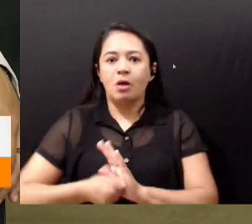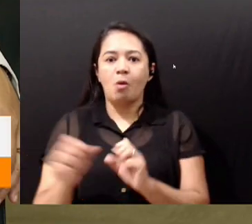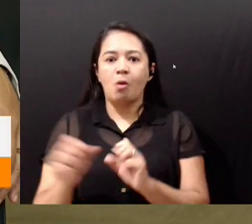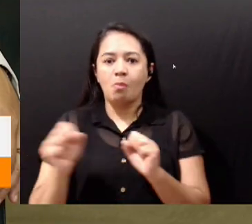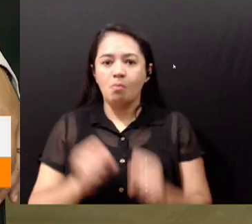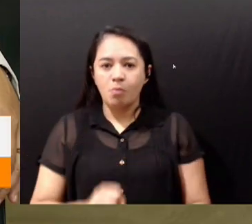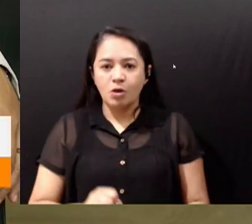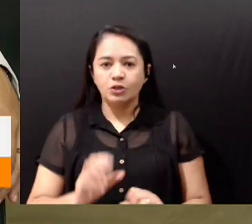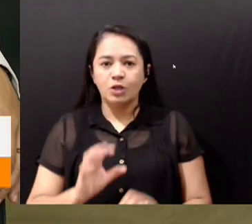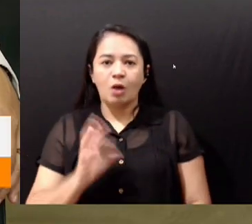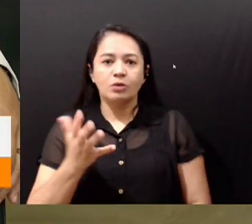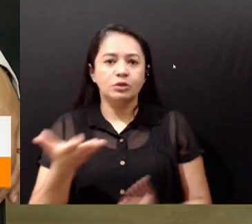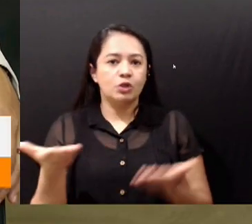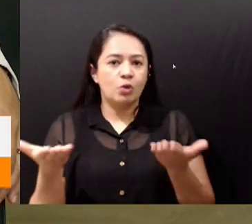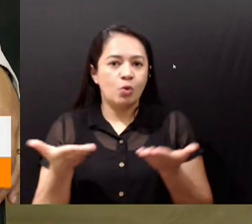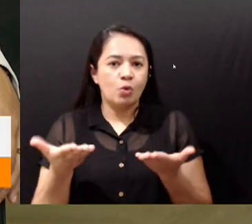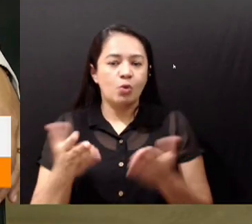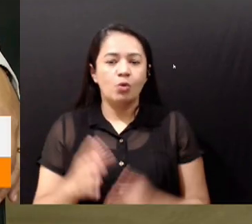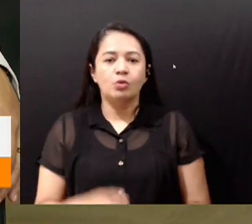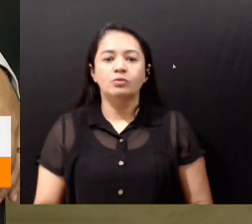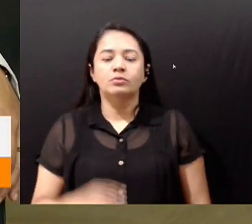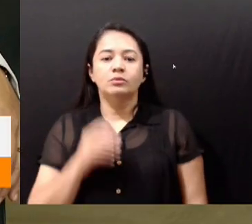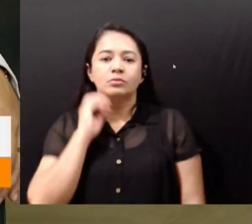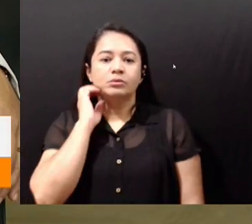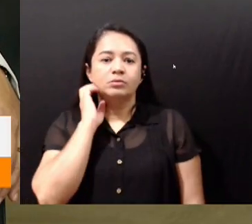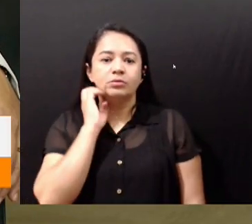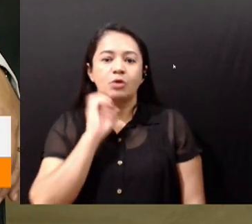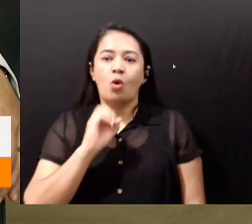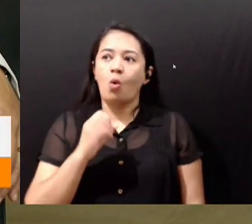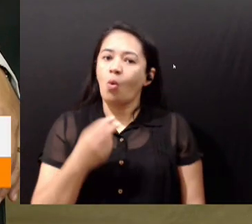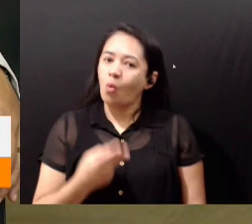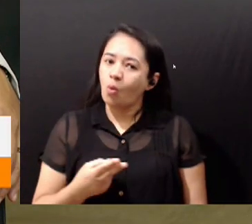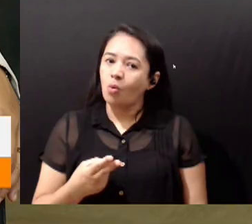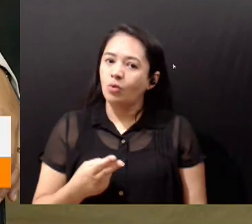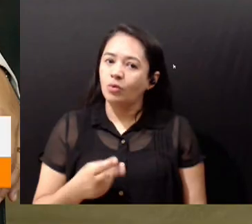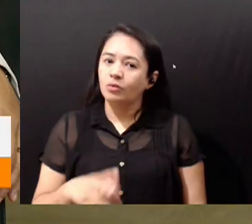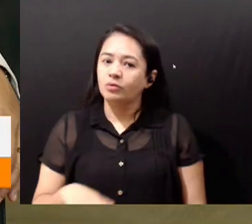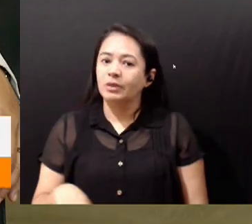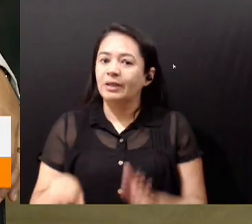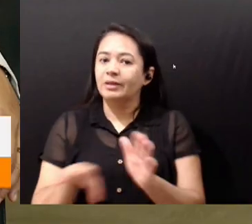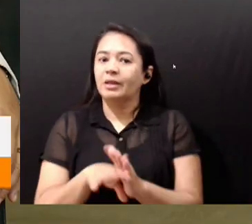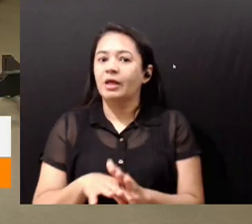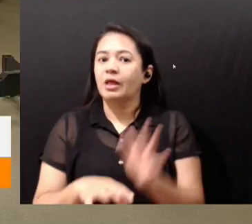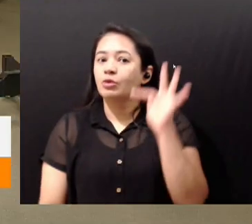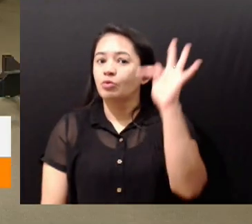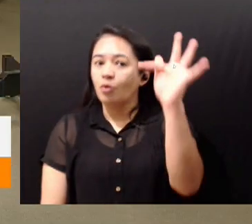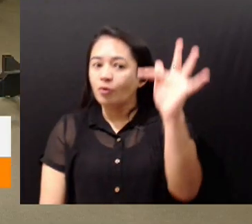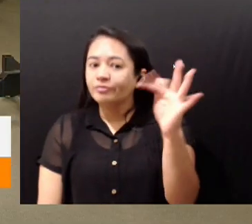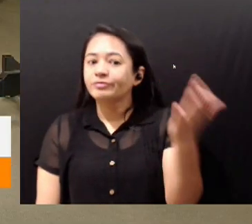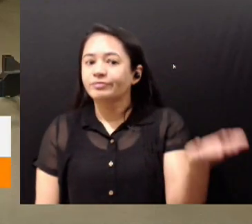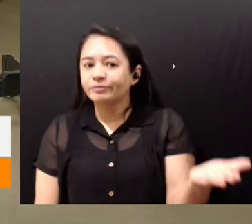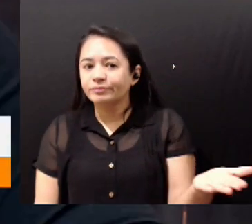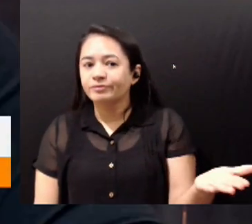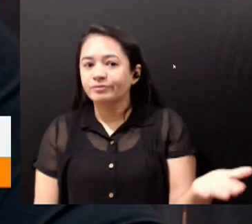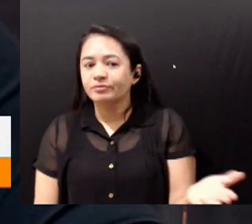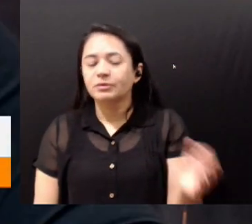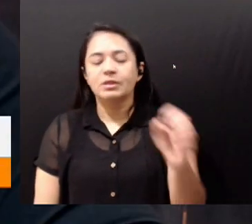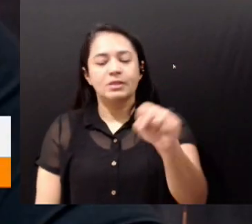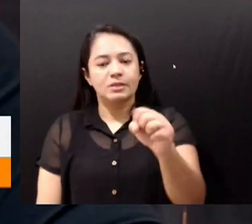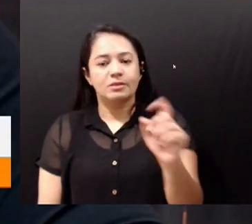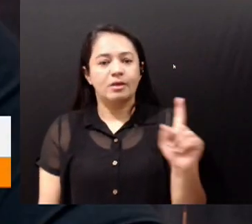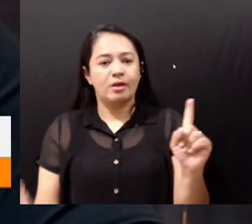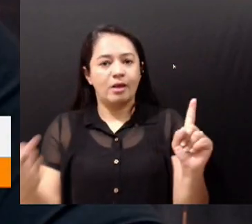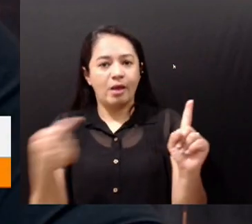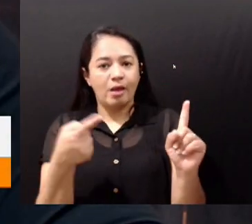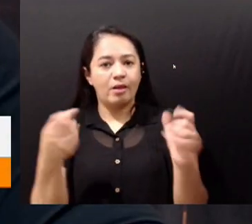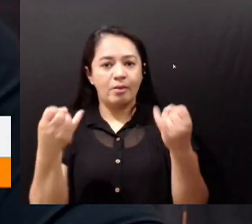para o nosso dia, ou então até no futuro, não é? O que a doutora falou é exatamente o que